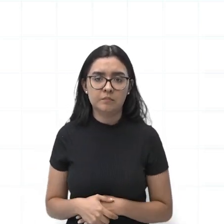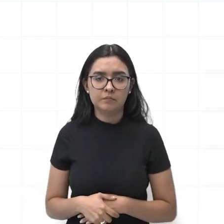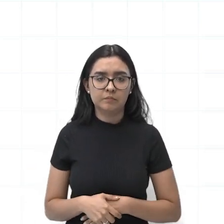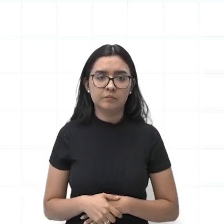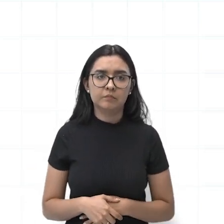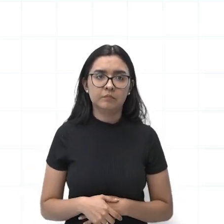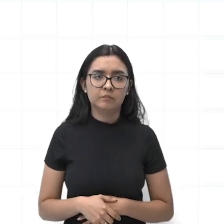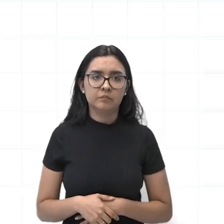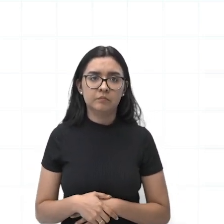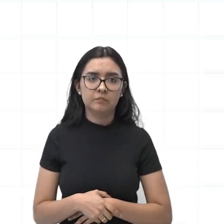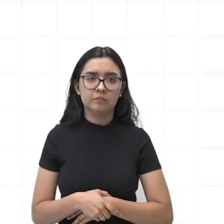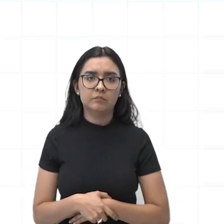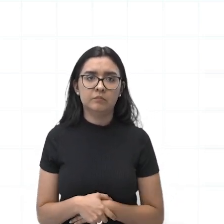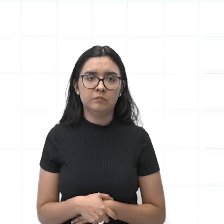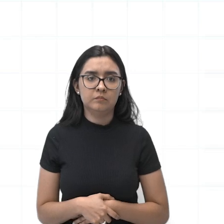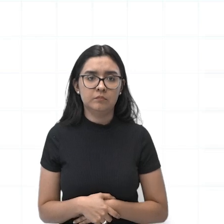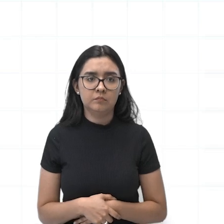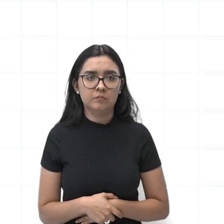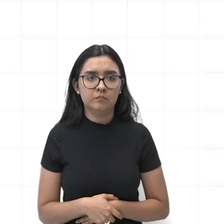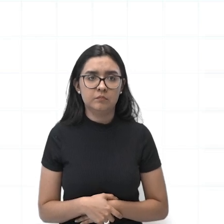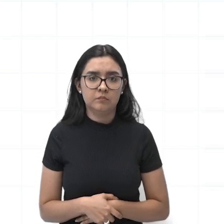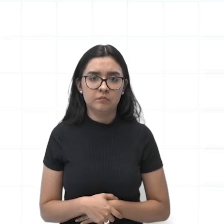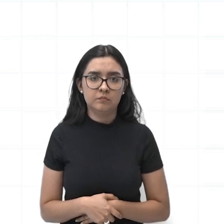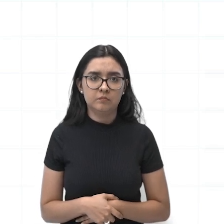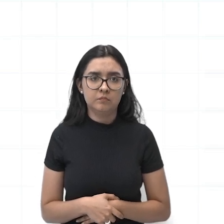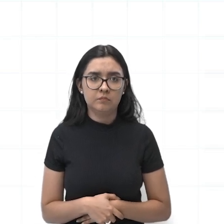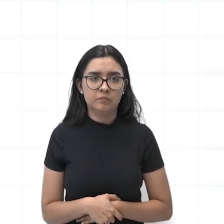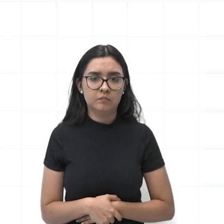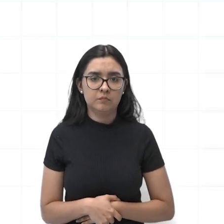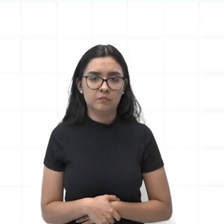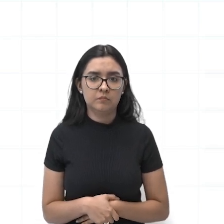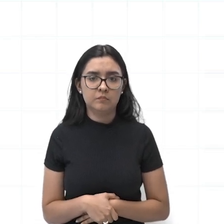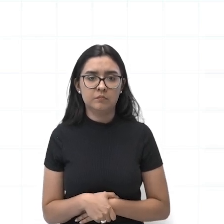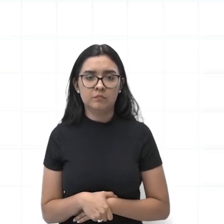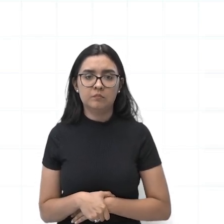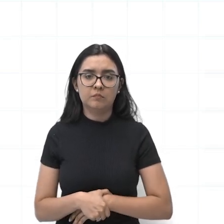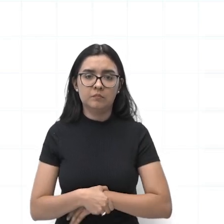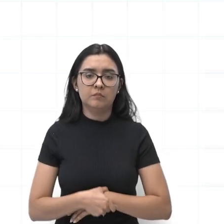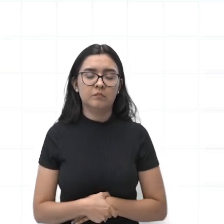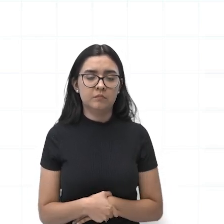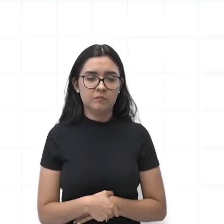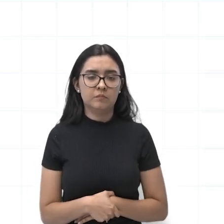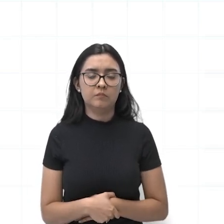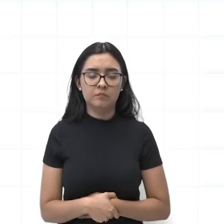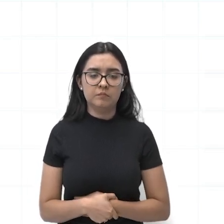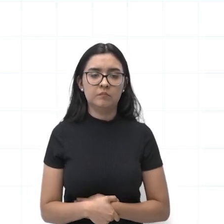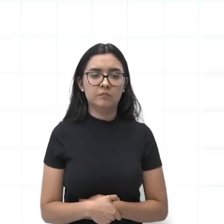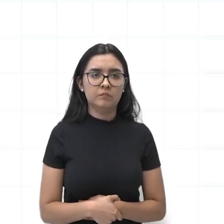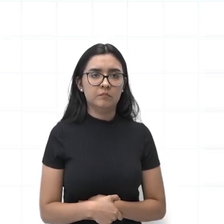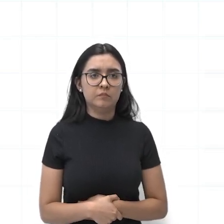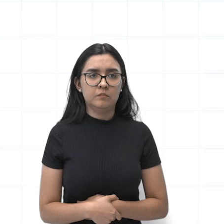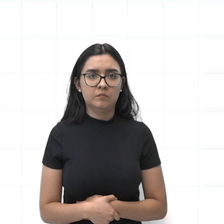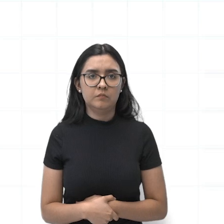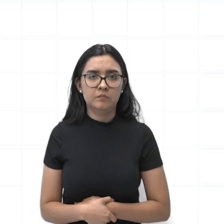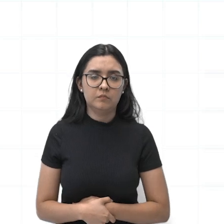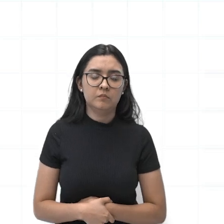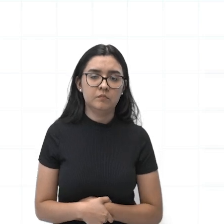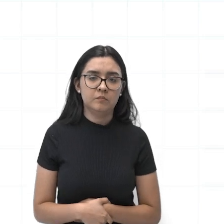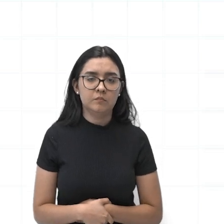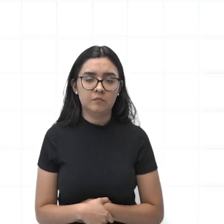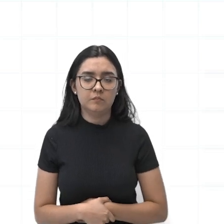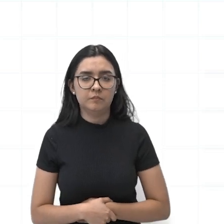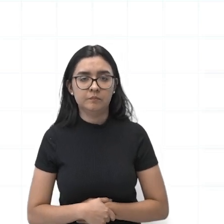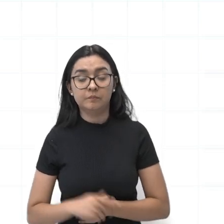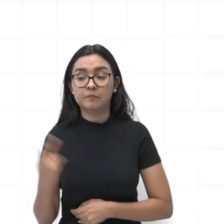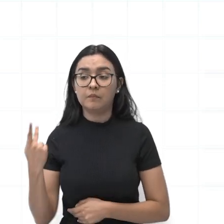school in countryside or in the city? Is your school in the countryside or in the